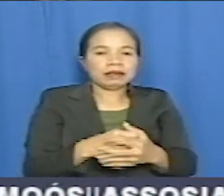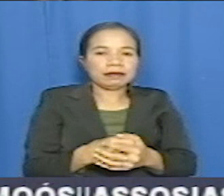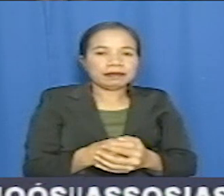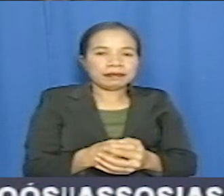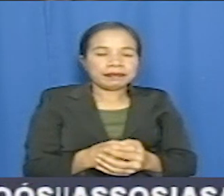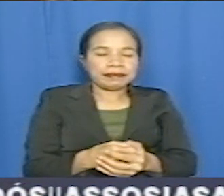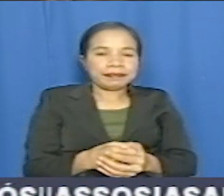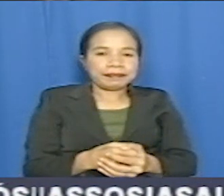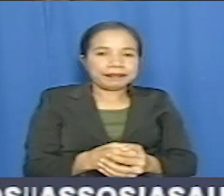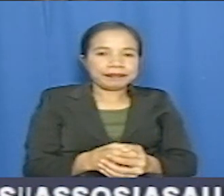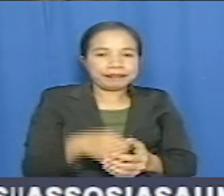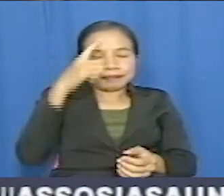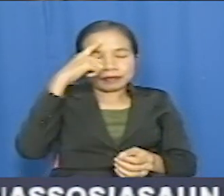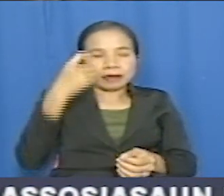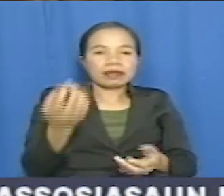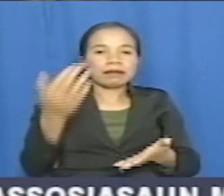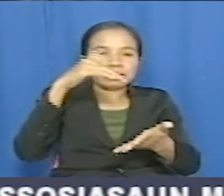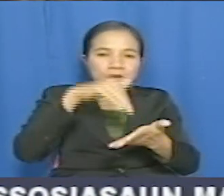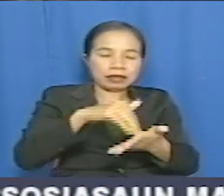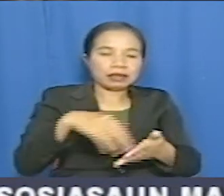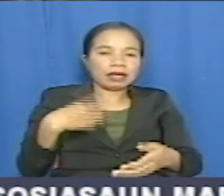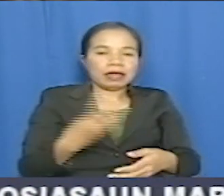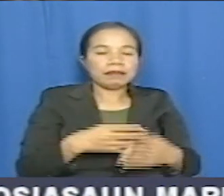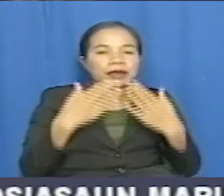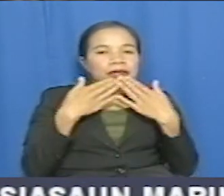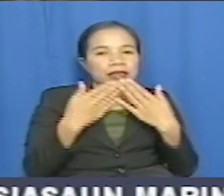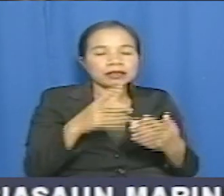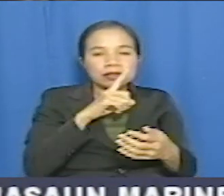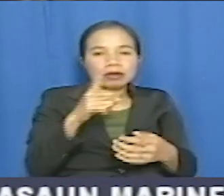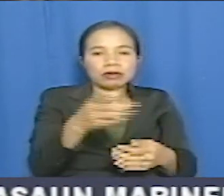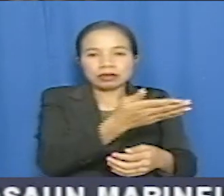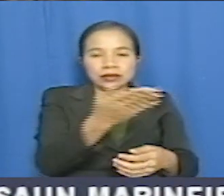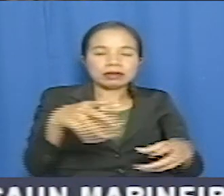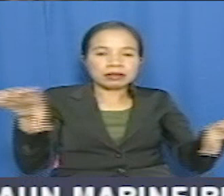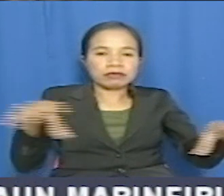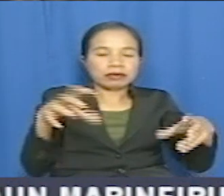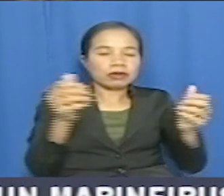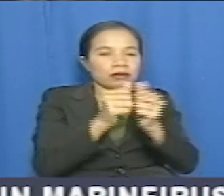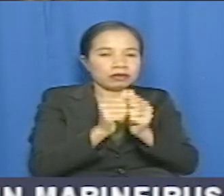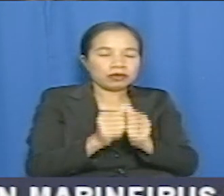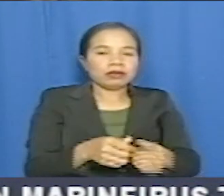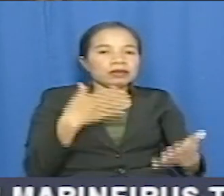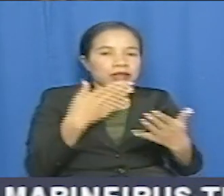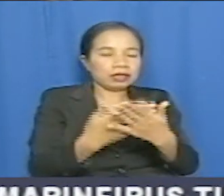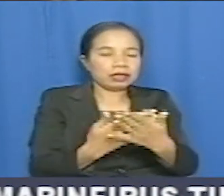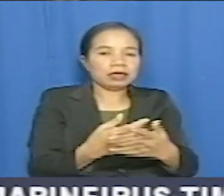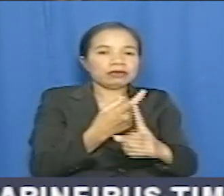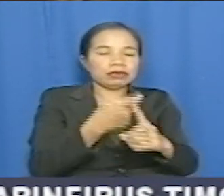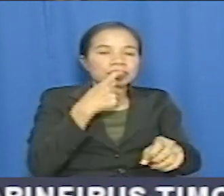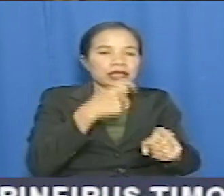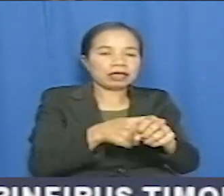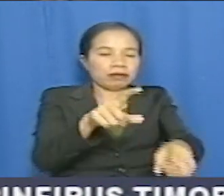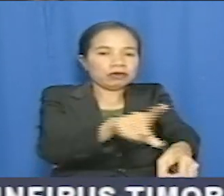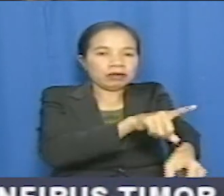cosimique. Também da lei da TAN, me agradece a TEP-TEPS e tenha colaboração de que dia cosi tempo